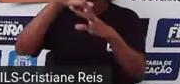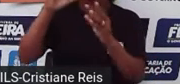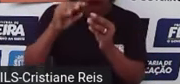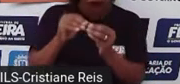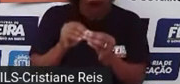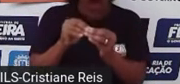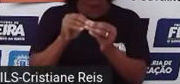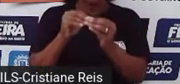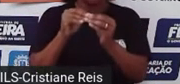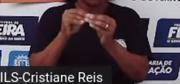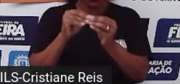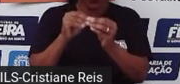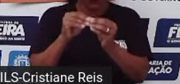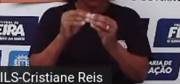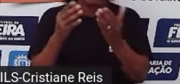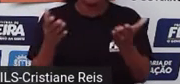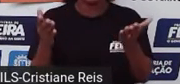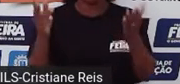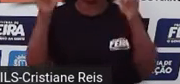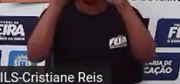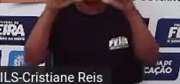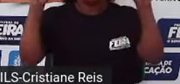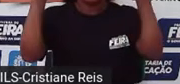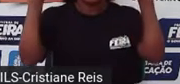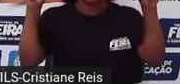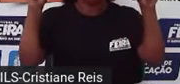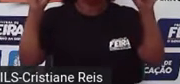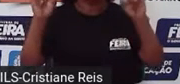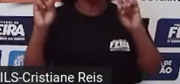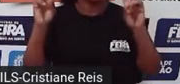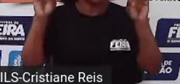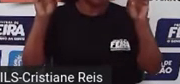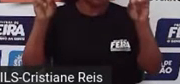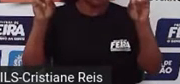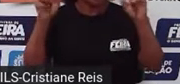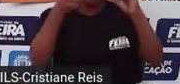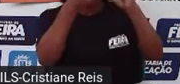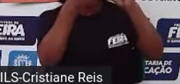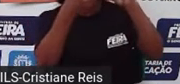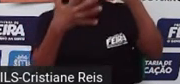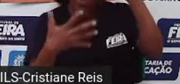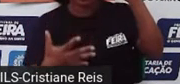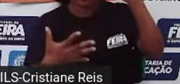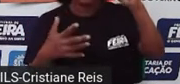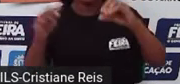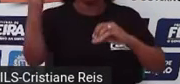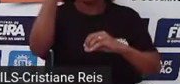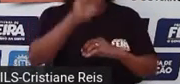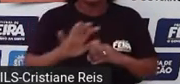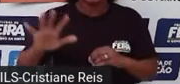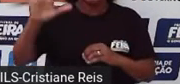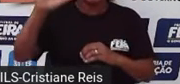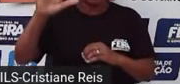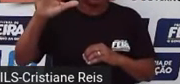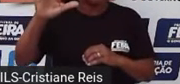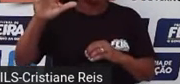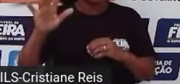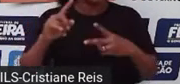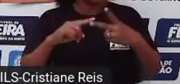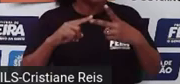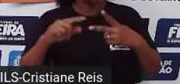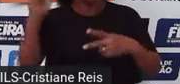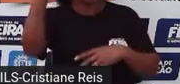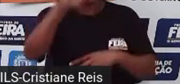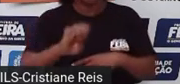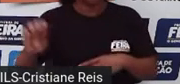fazer um apanhado geral por isso aí eu tenho uma né Aspectos Gerais e nós não vamos nos aprofundar basicamente nenhum deles